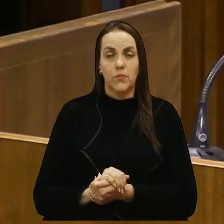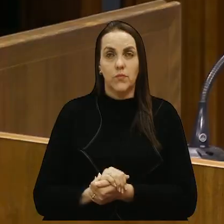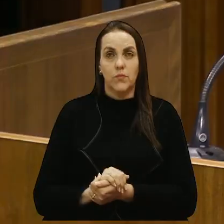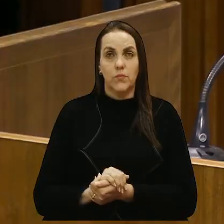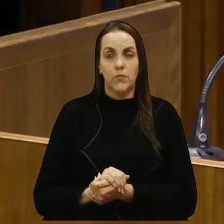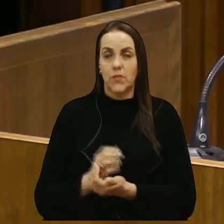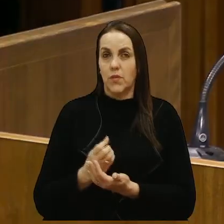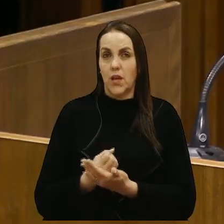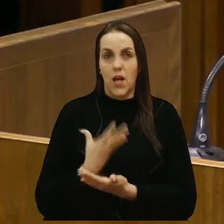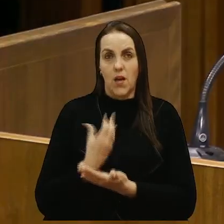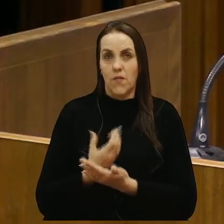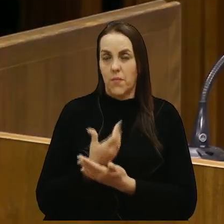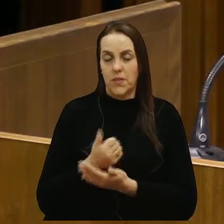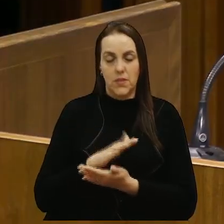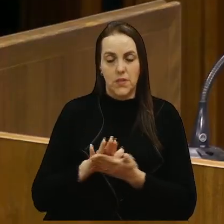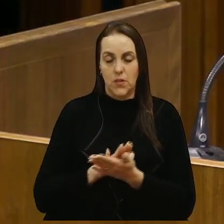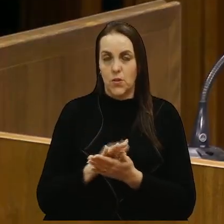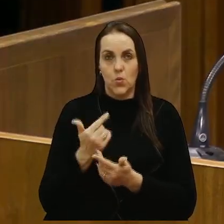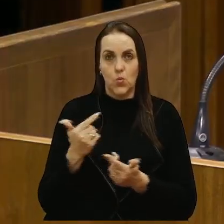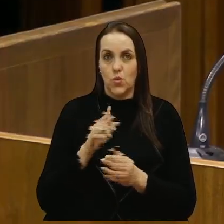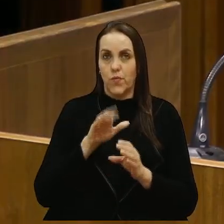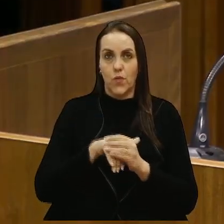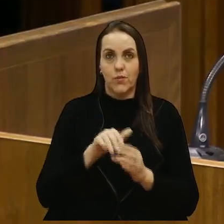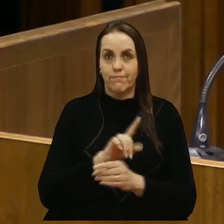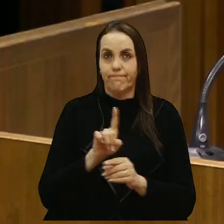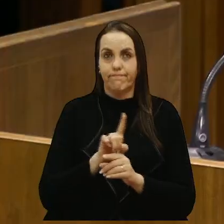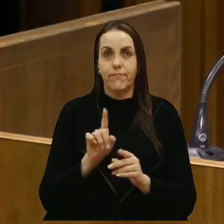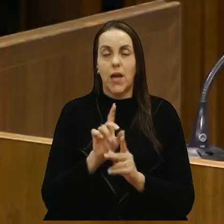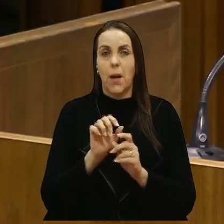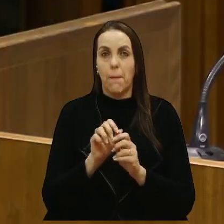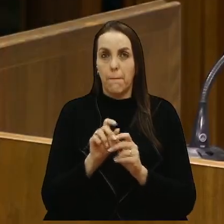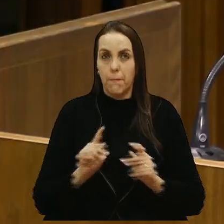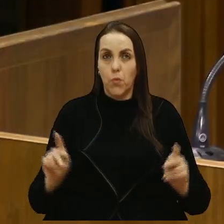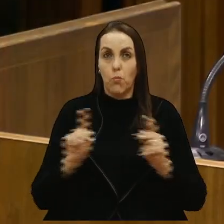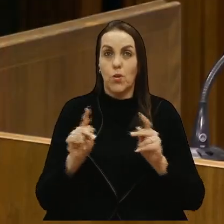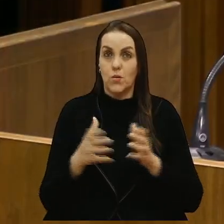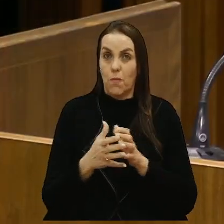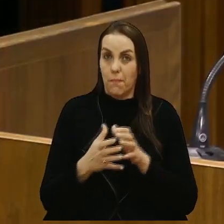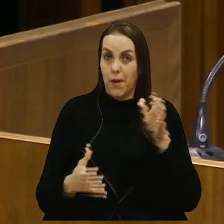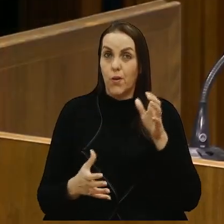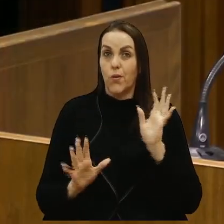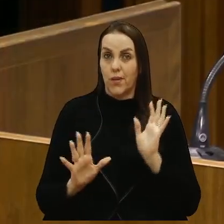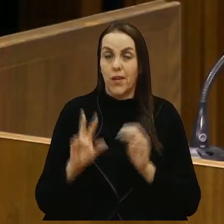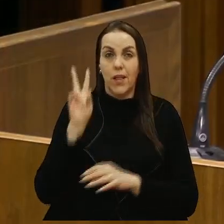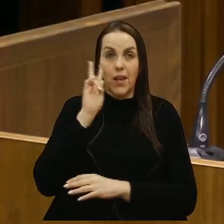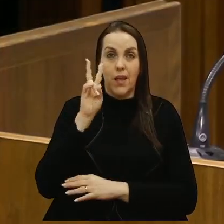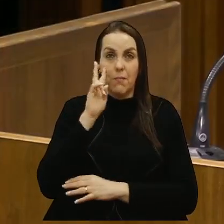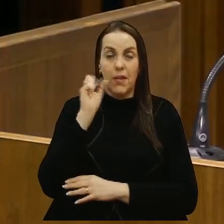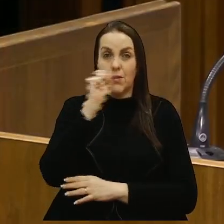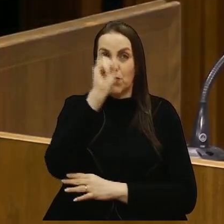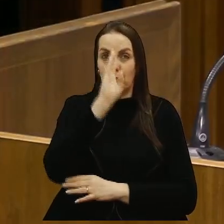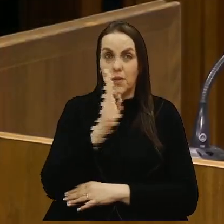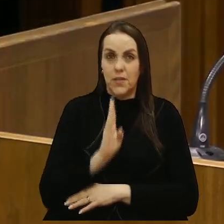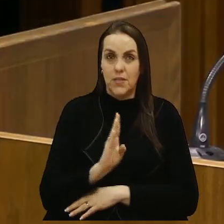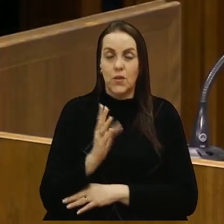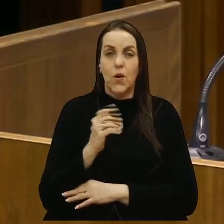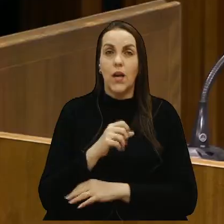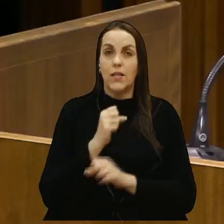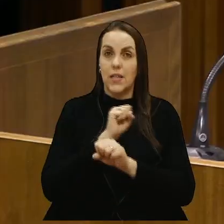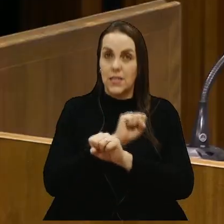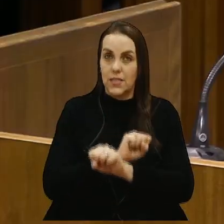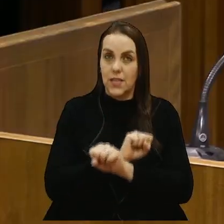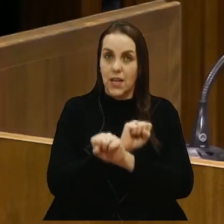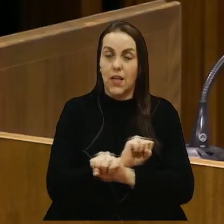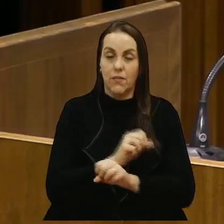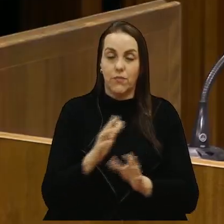analfabetos não votavam, portanto, a maioria da população não votava. Lembramos que nós estávamos ainda num Brasil escravocrata,